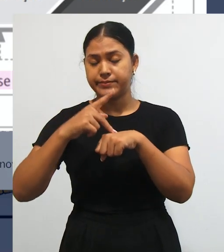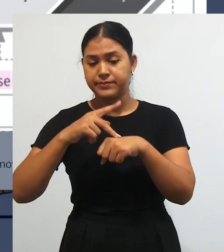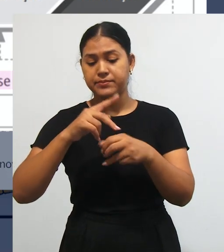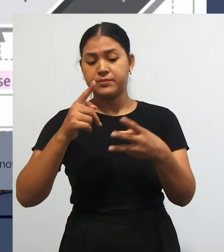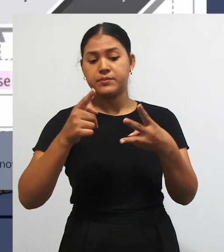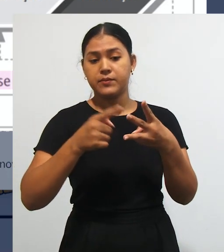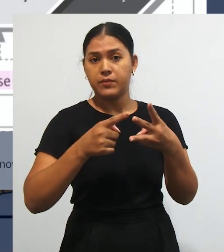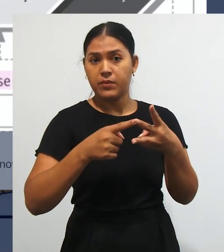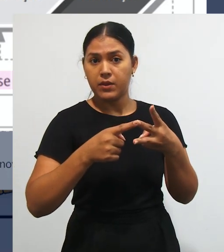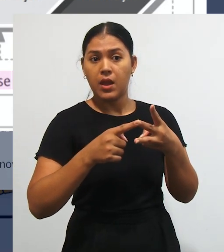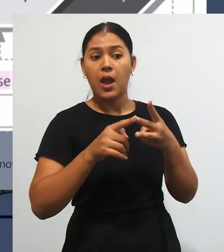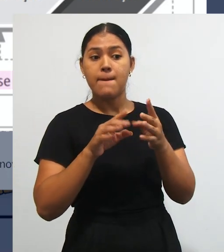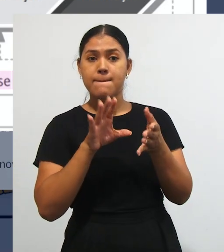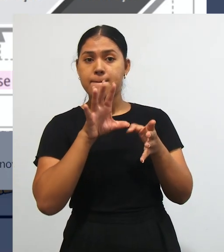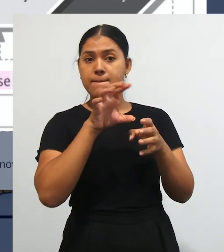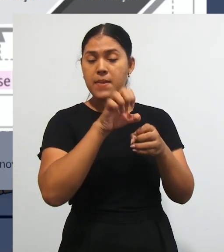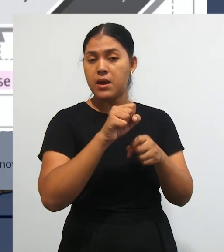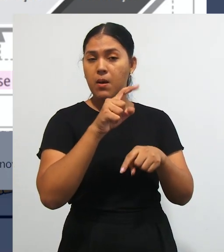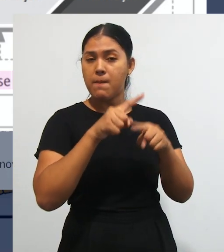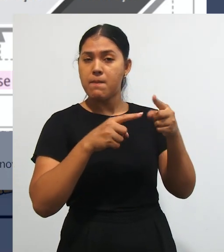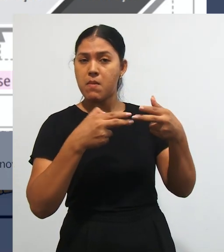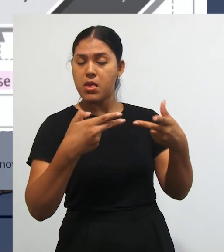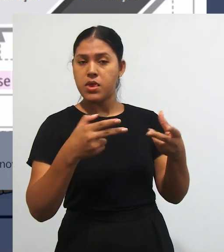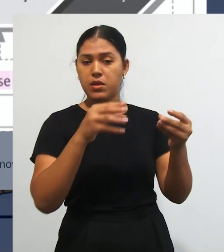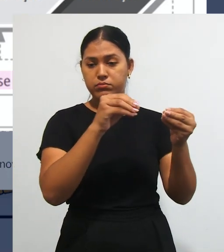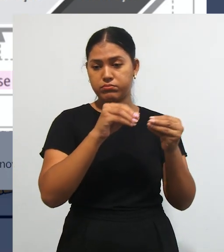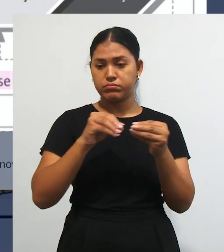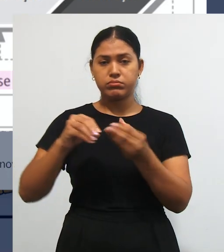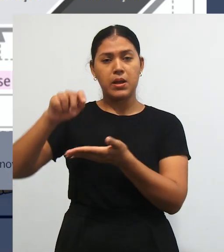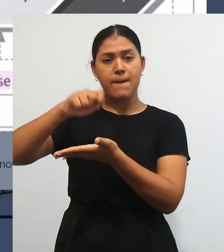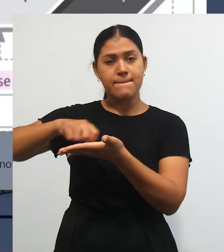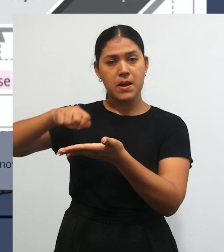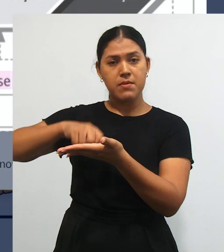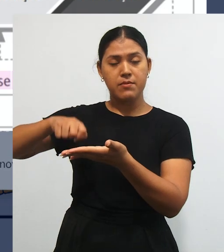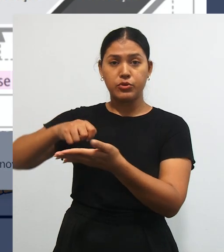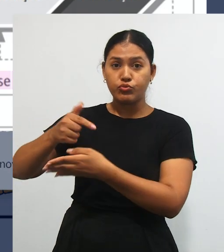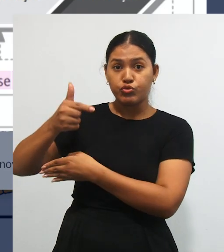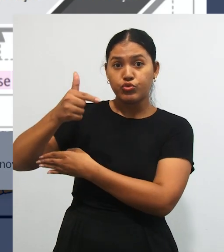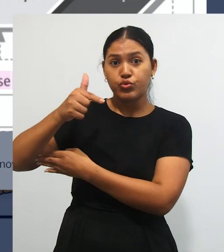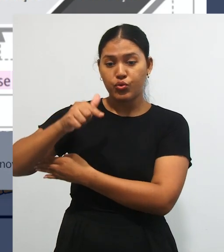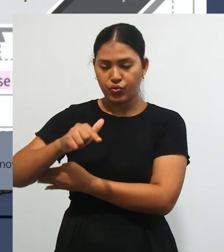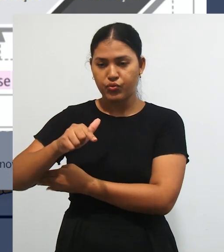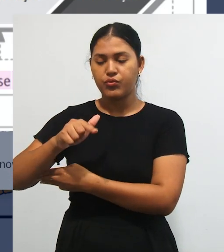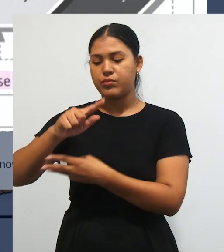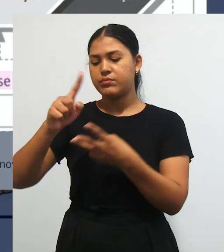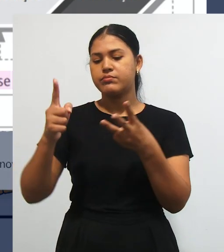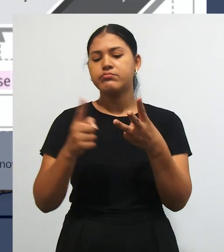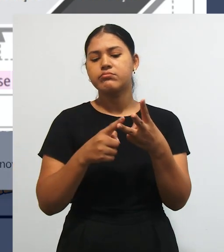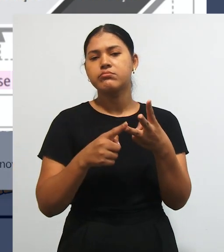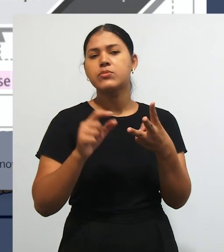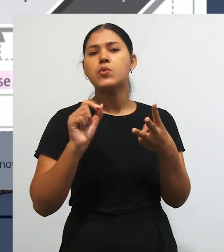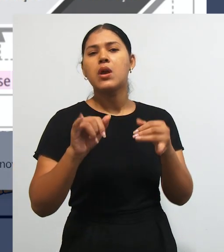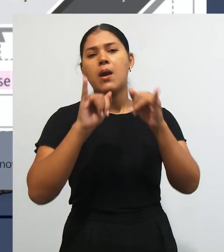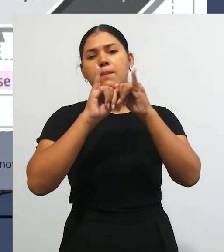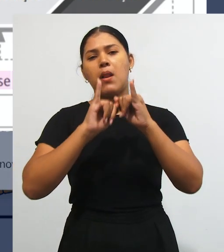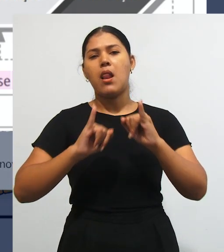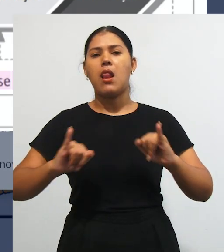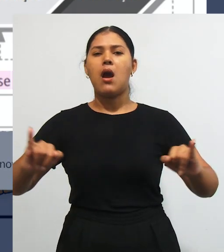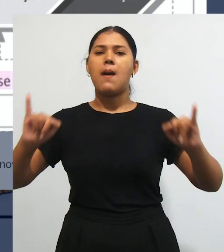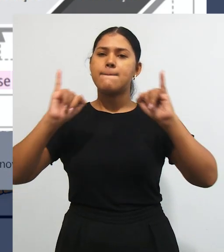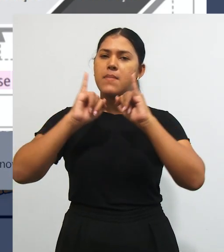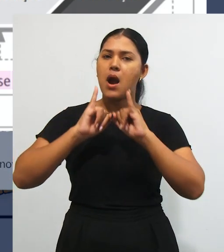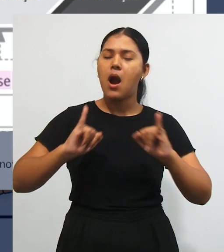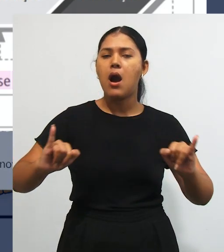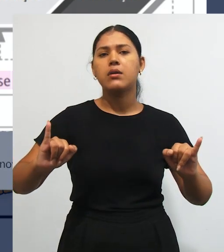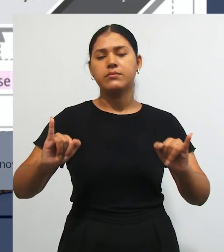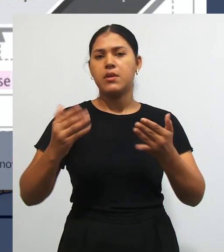esses dados. Redigir eles para que você possa o quê? Fazer como o Paulinho falou, anunciar a novidade numa publicação. A